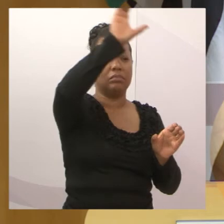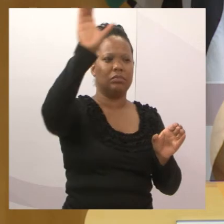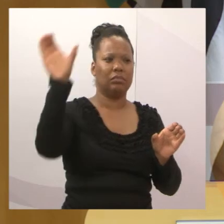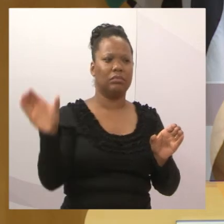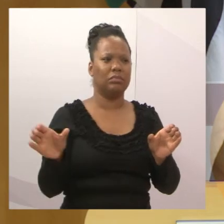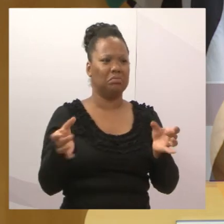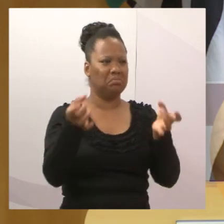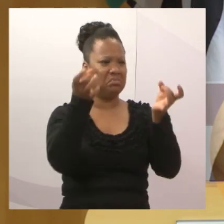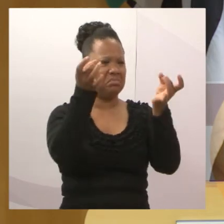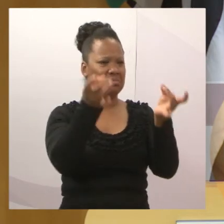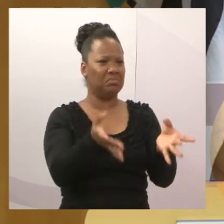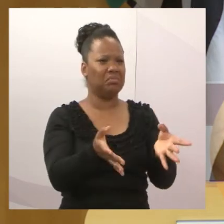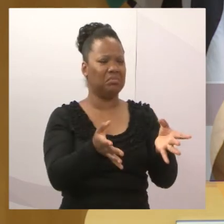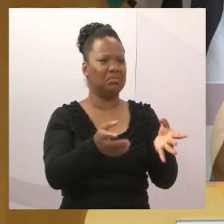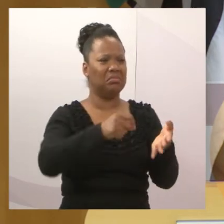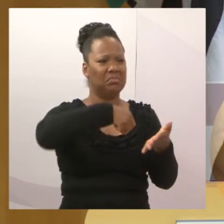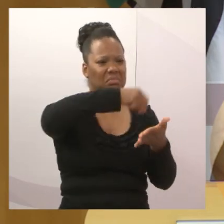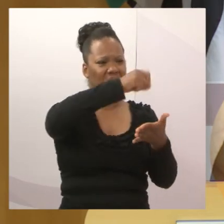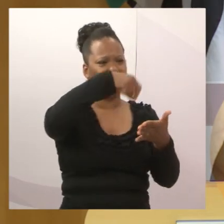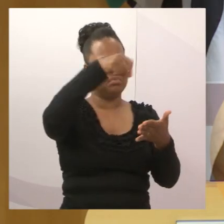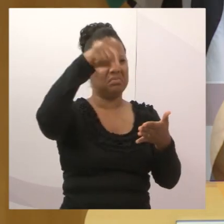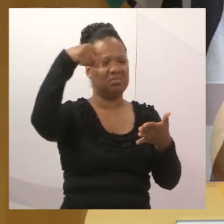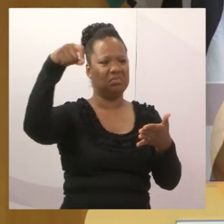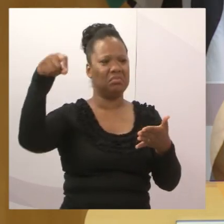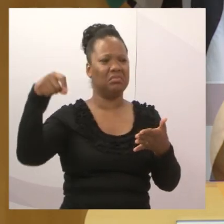largada, pichada.